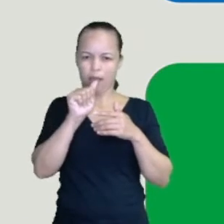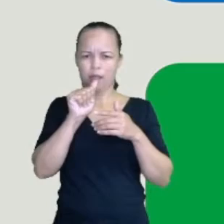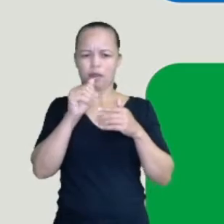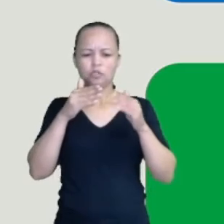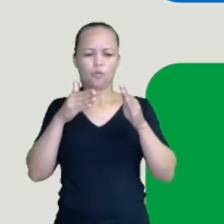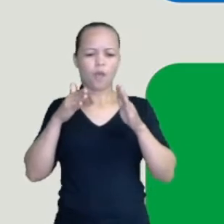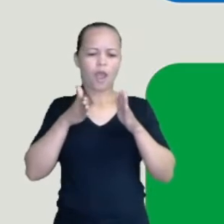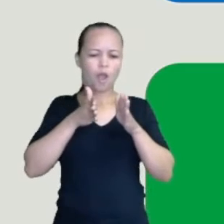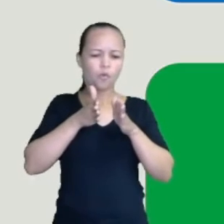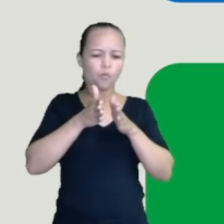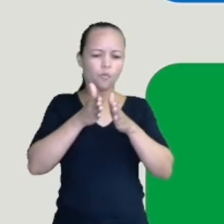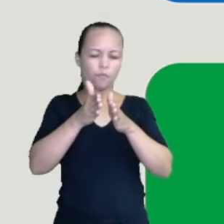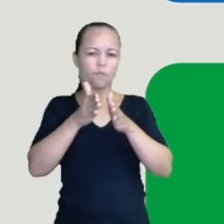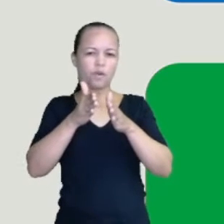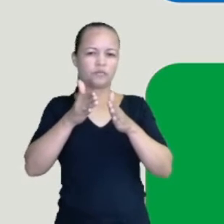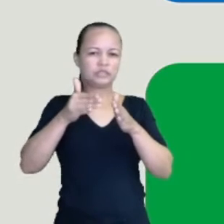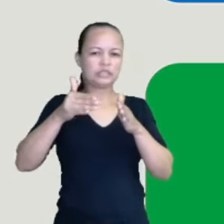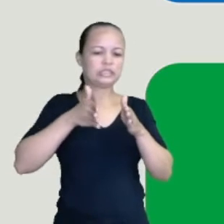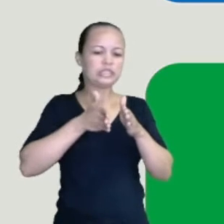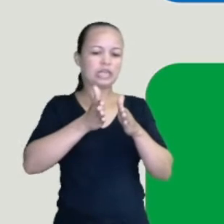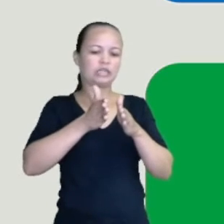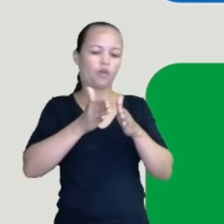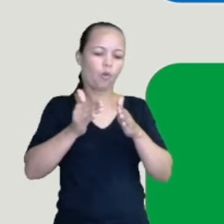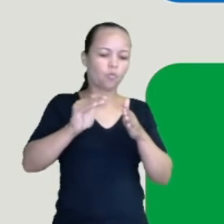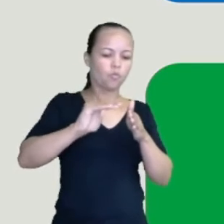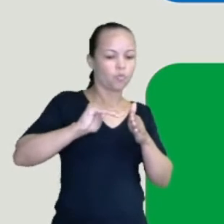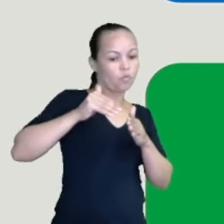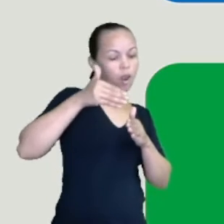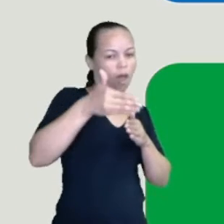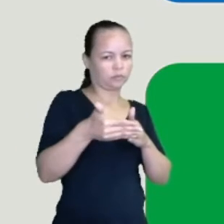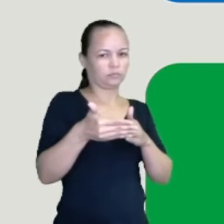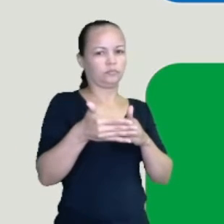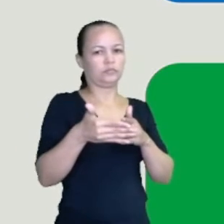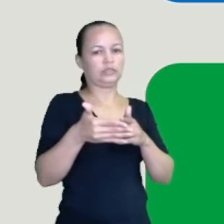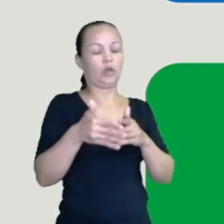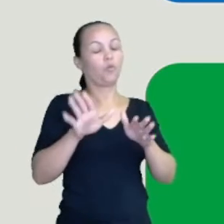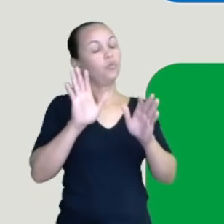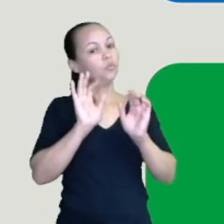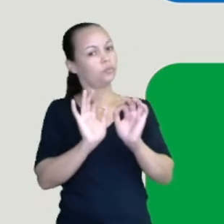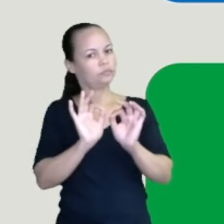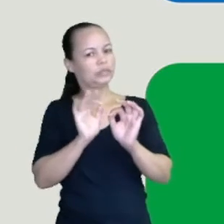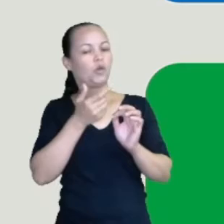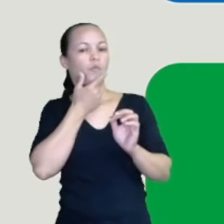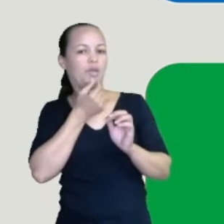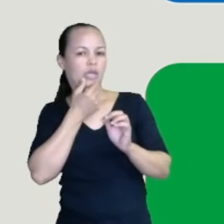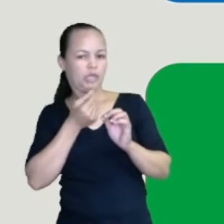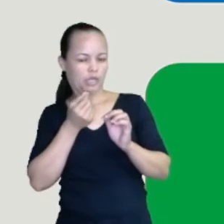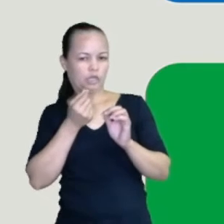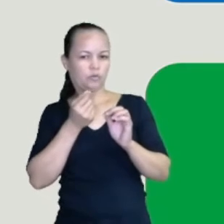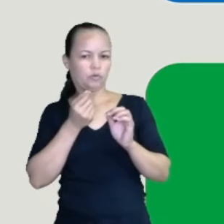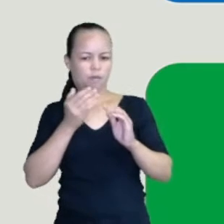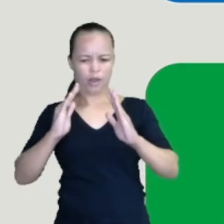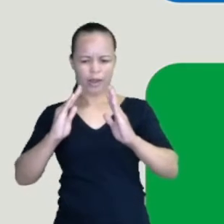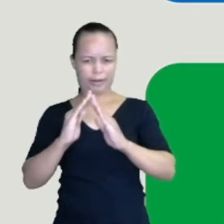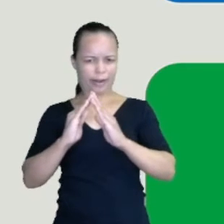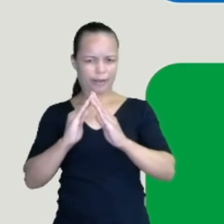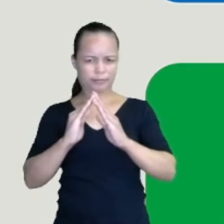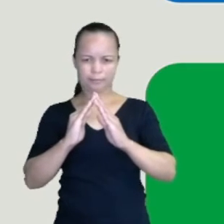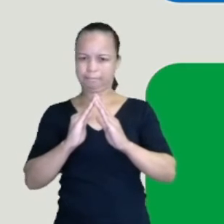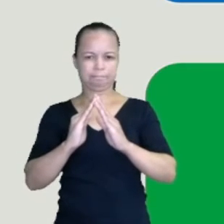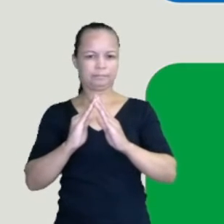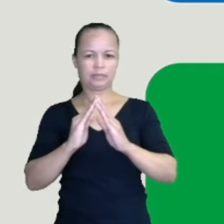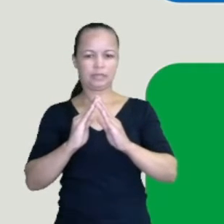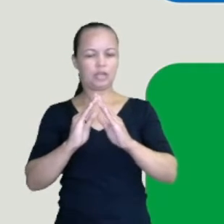sua. Então, Pedro não mora em uma casa. Então, eu localizei, certo, a rua